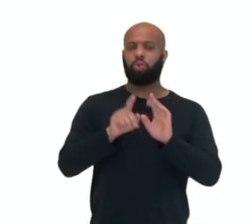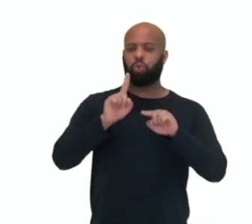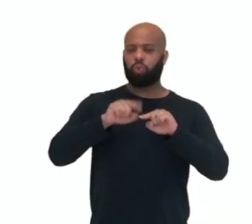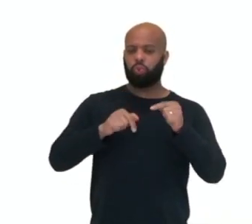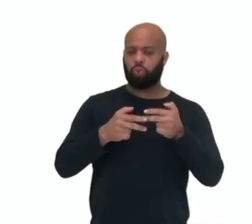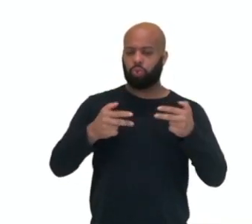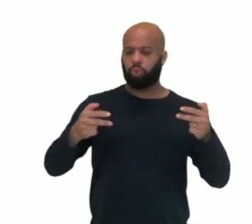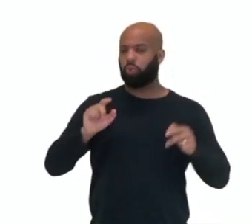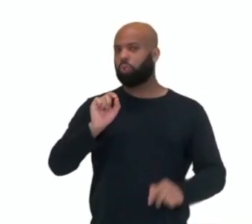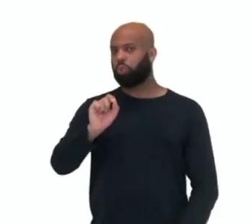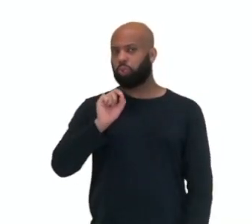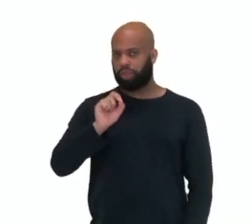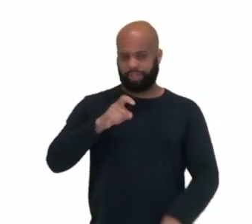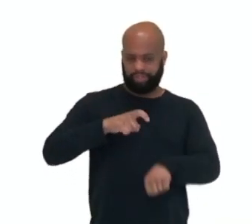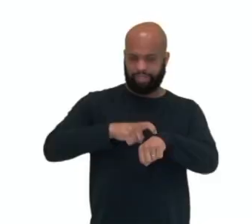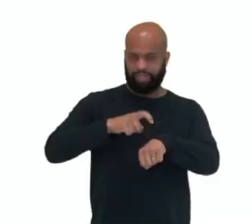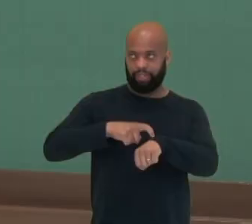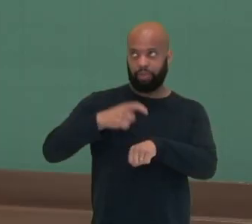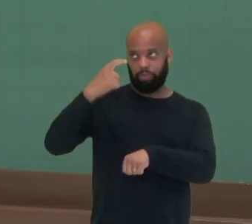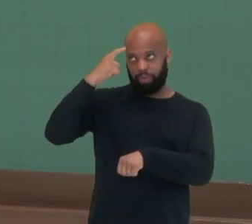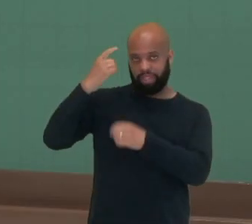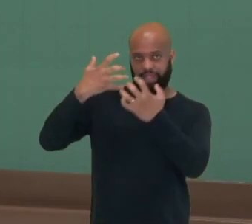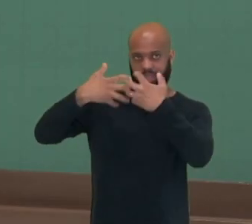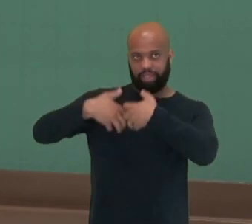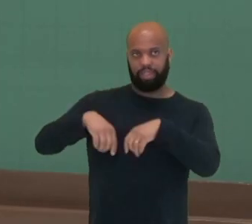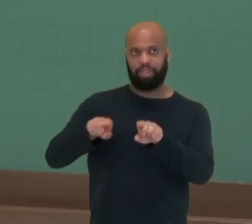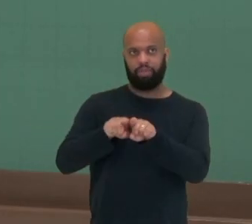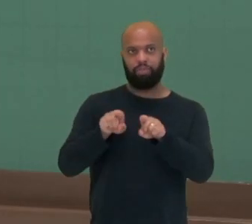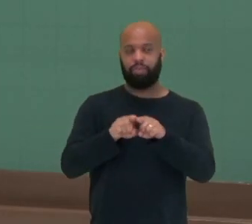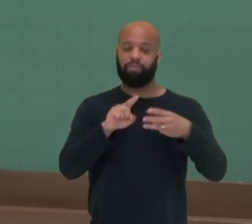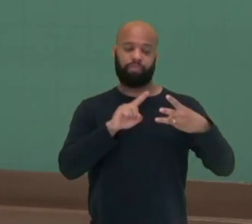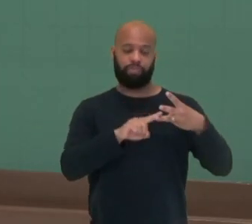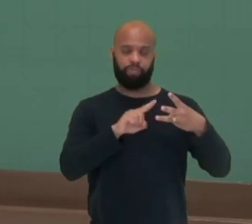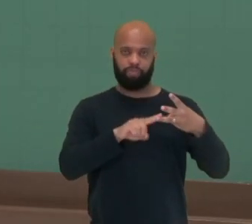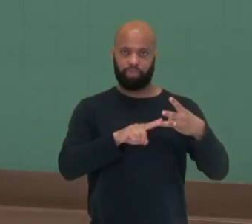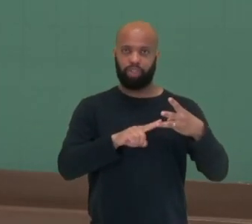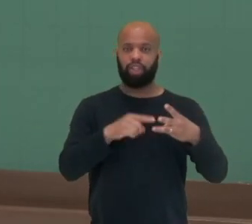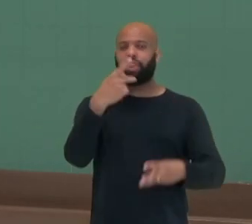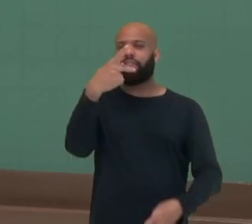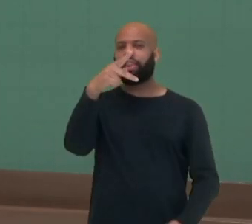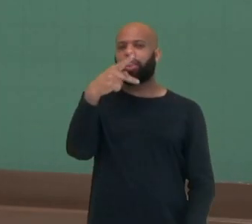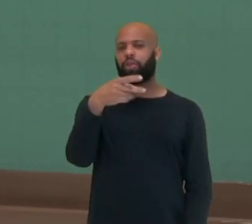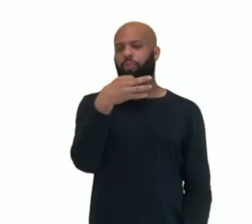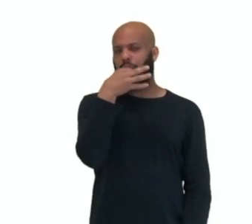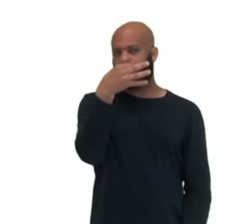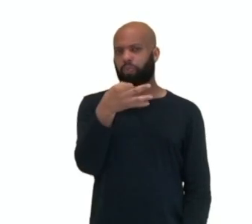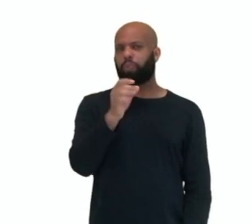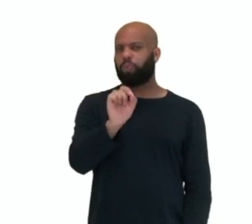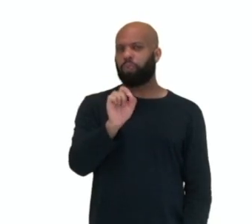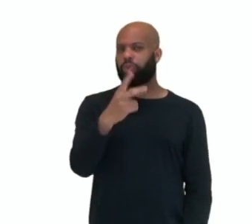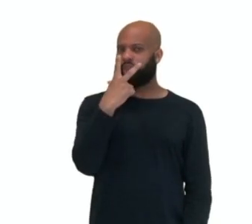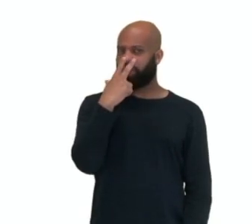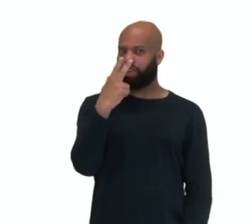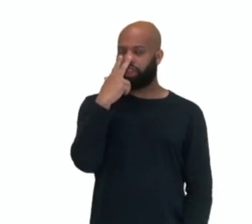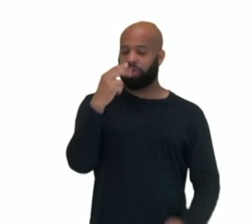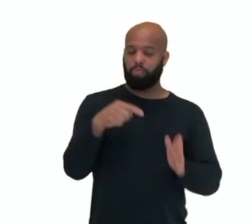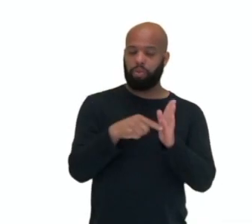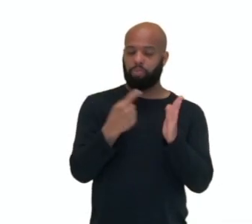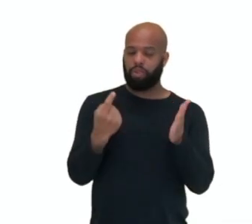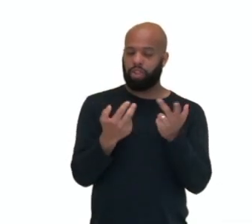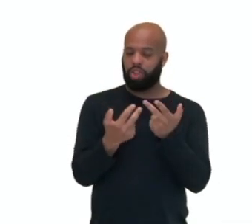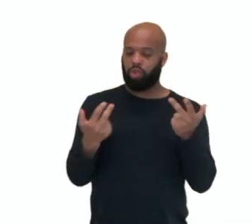essas razões? Um tempinho para vocês pensarem e vamos para a terceira. Na sua opinião, qual seria o primeiro passo